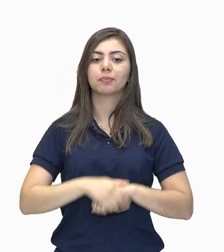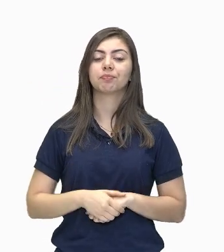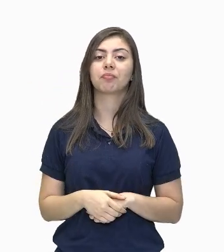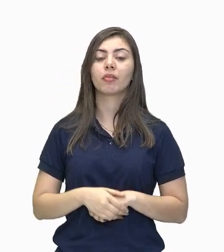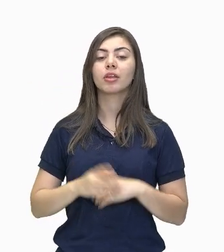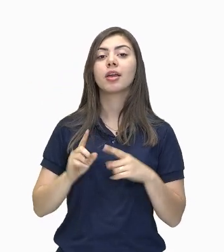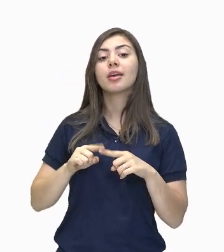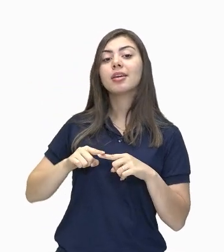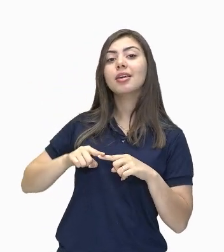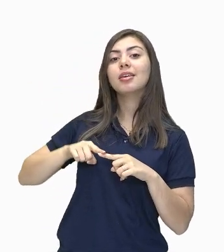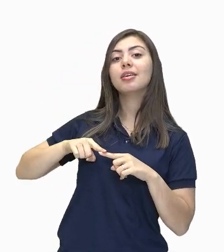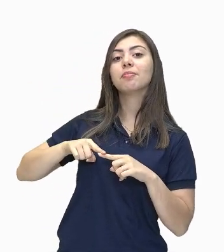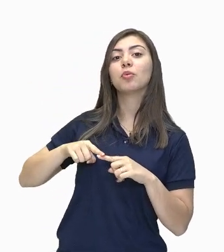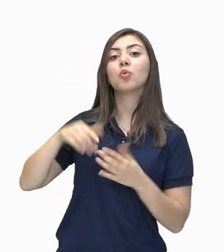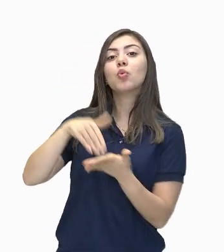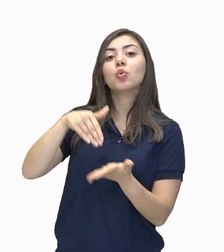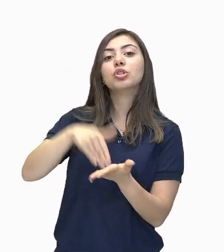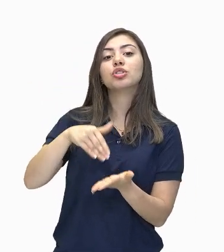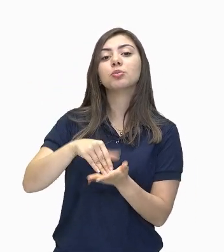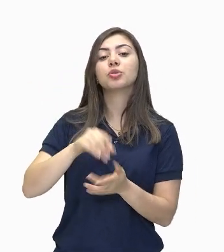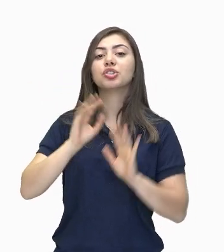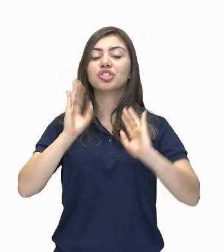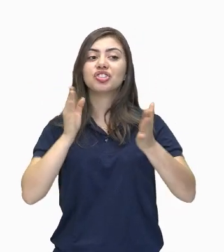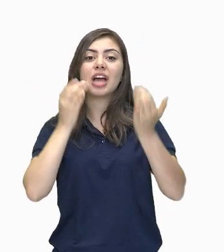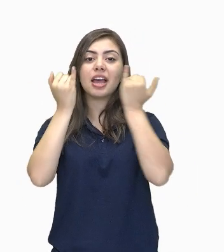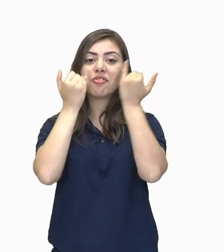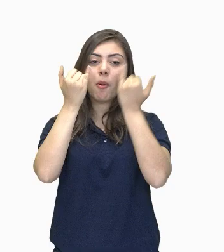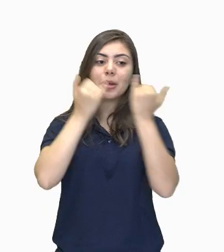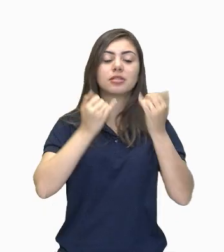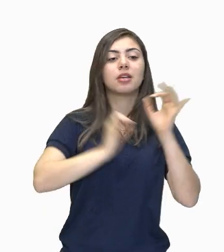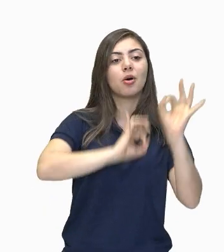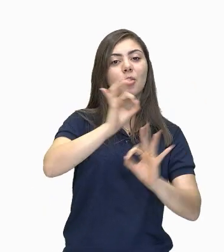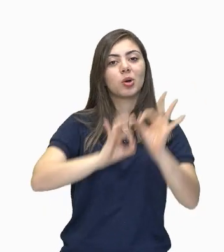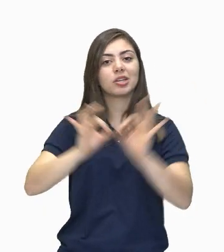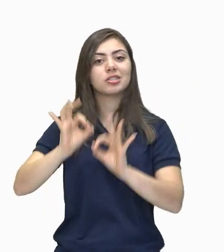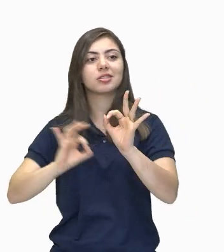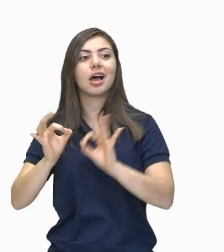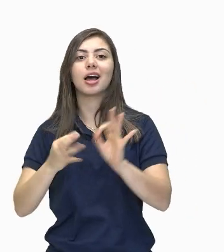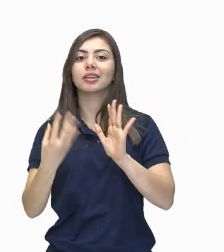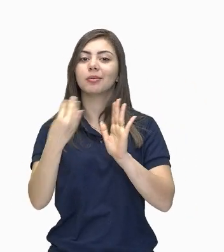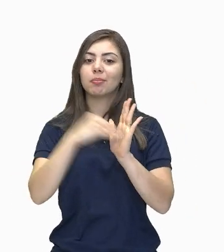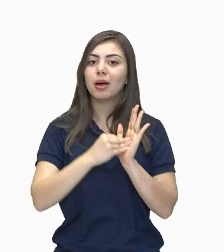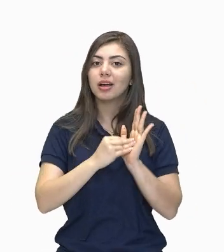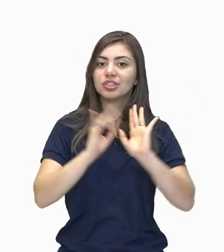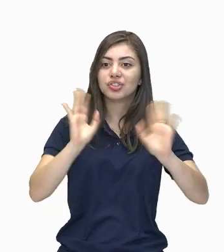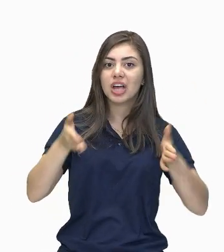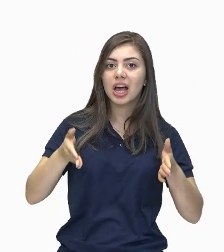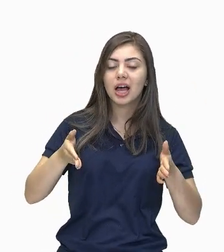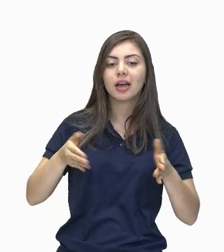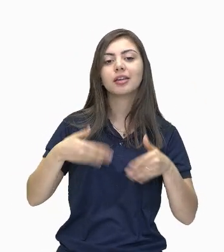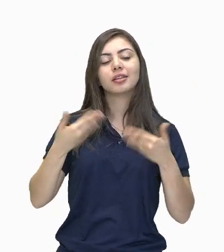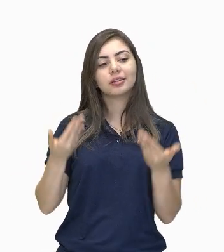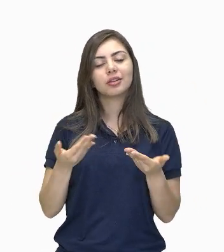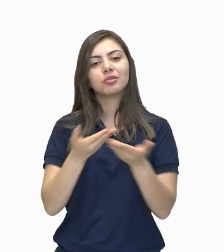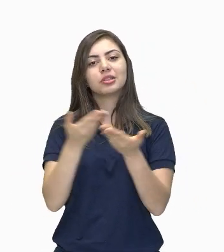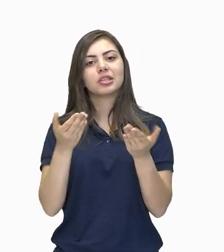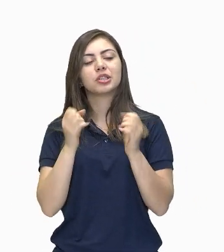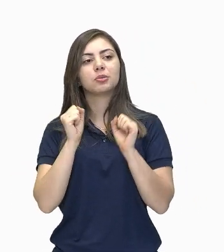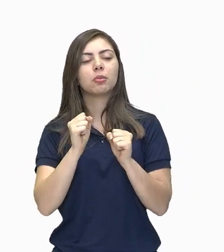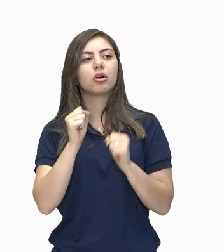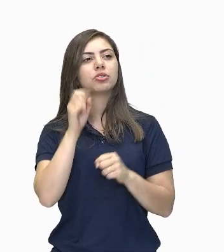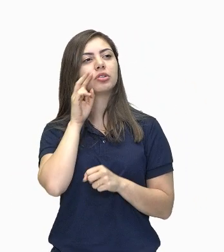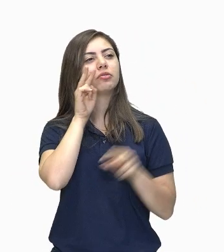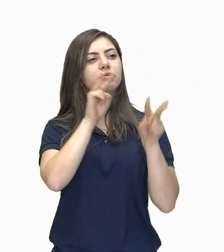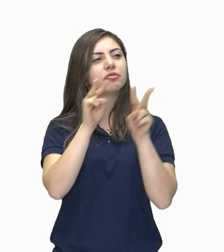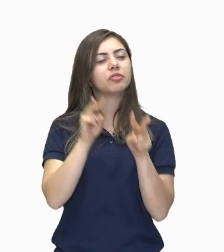último, né? Você tem todas as informações organizadas e representadas, aí você vai buscar então interpretar as